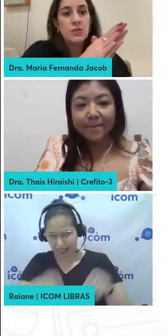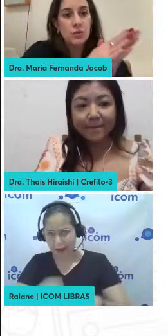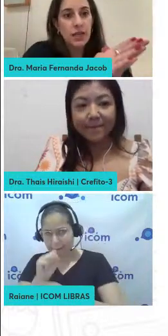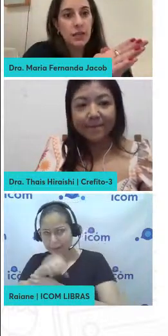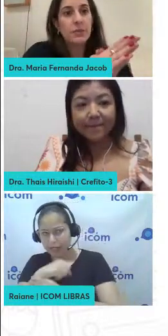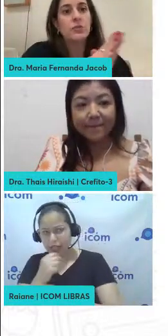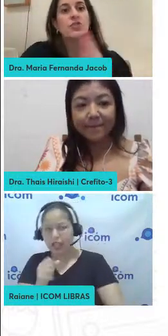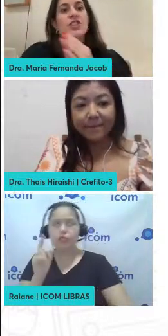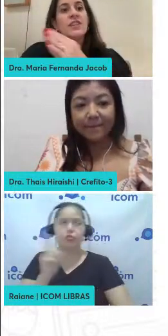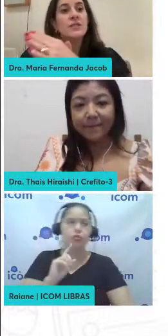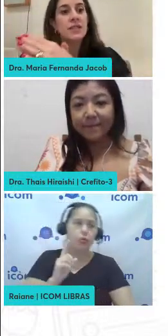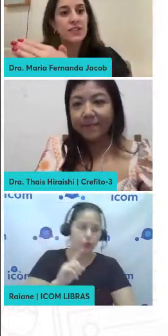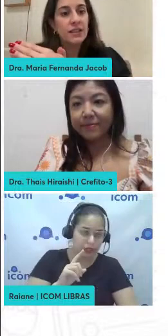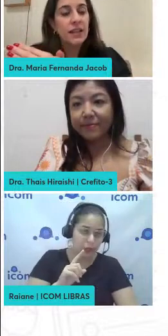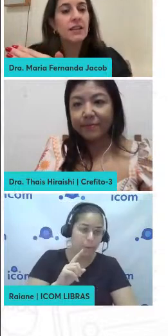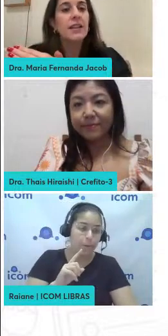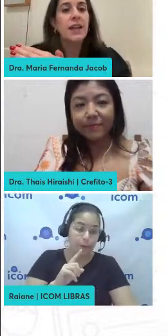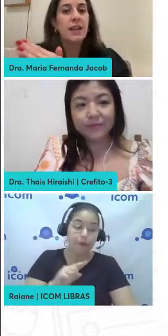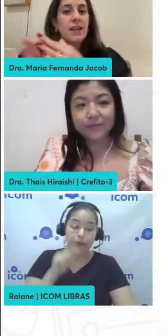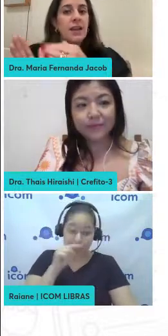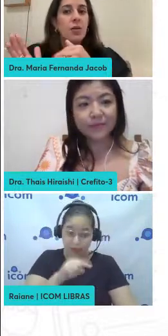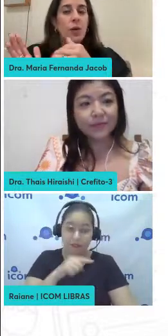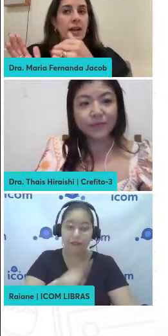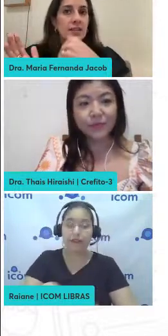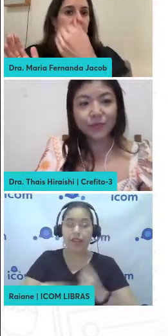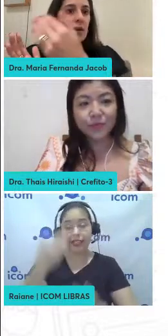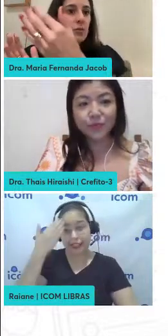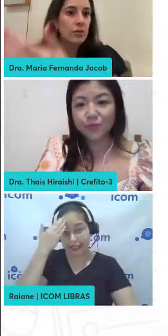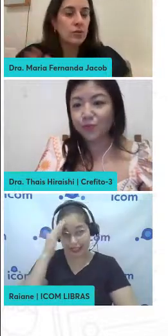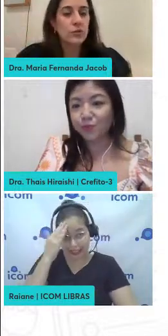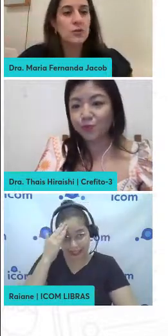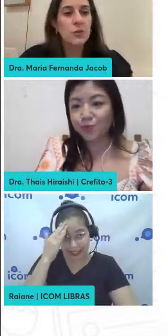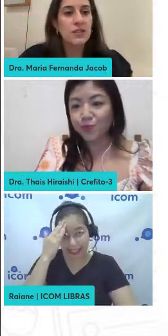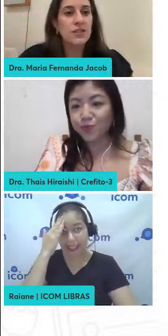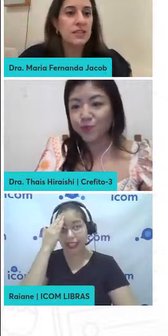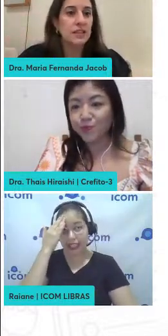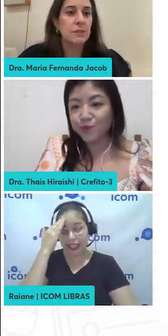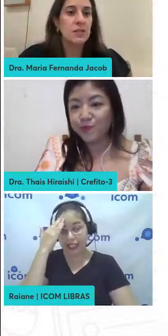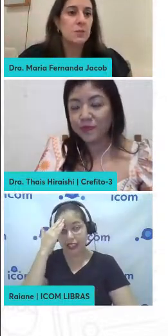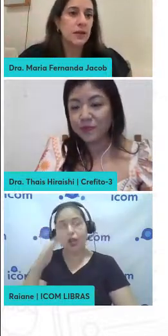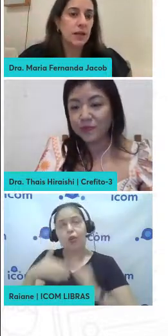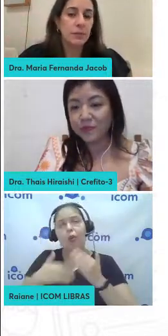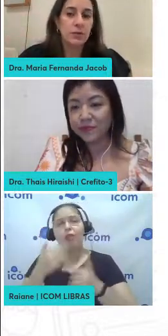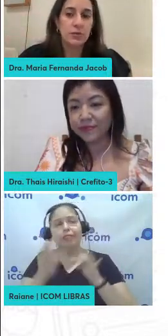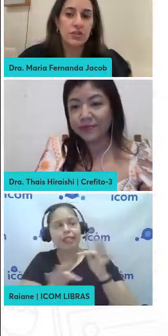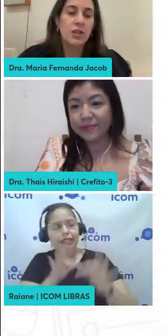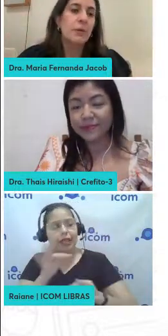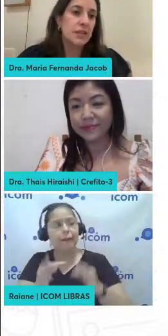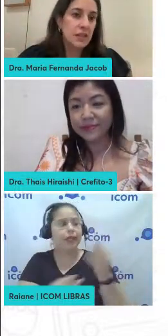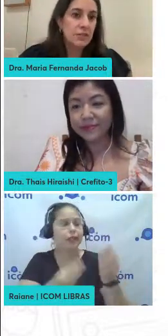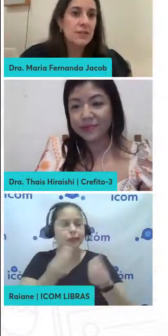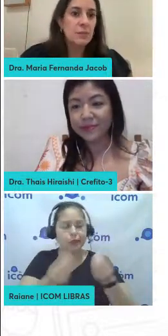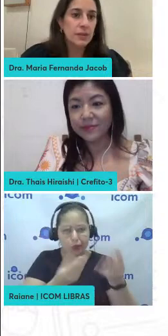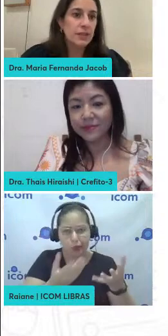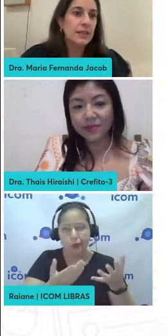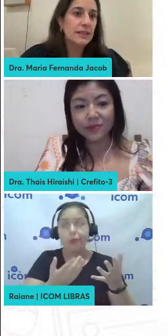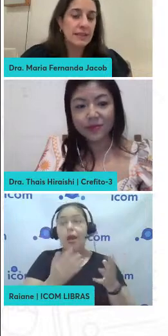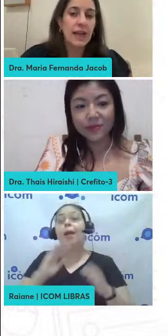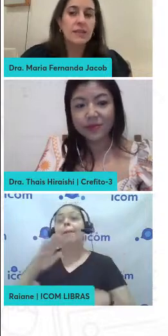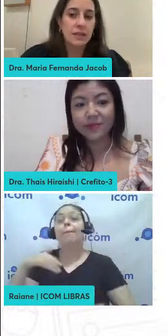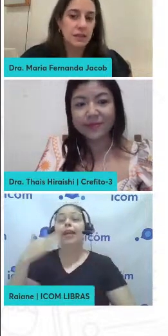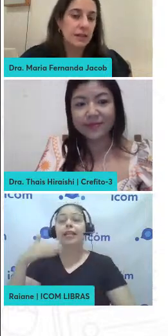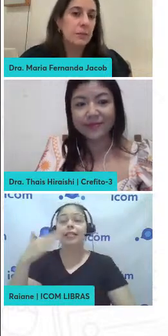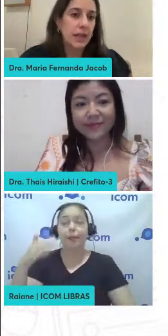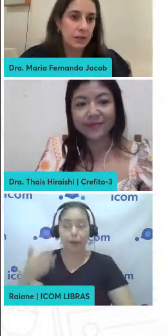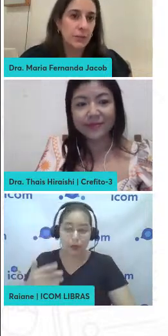aí, quando você estuda aquela patologia, aí você vai entender quais são os possíveis tratamentos para aquela patologia, para daí você poder